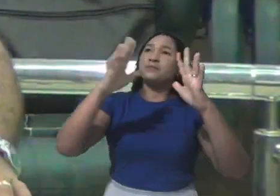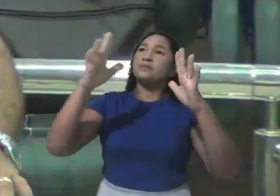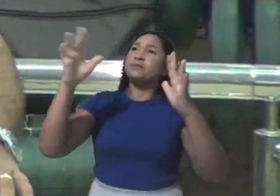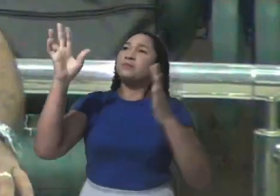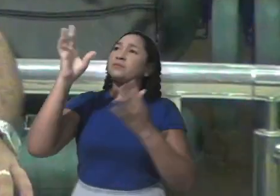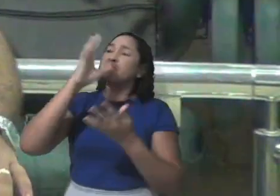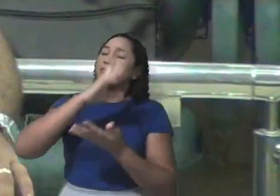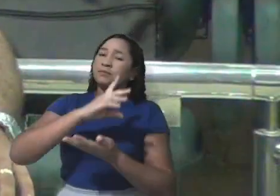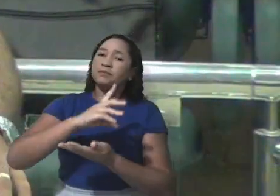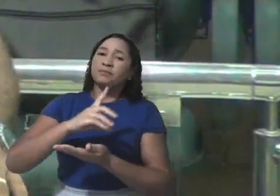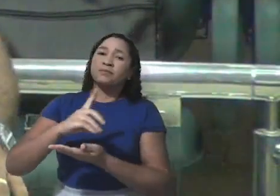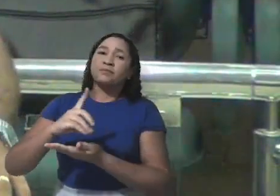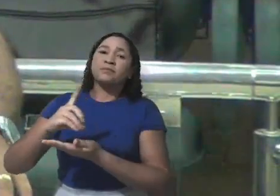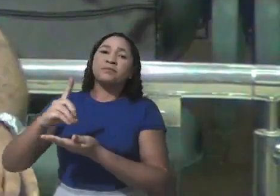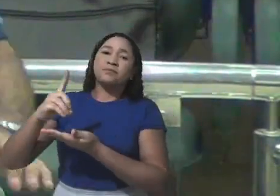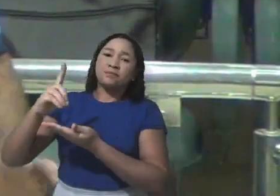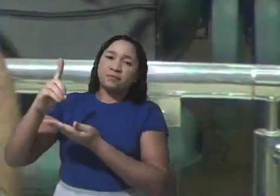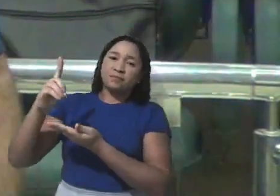de